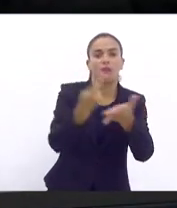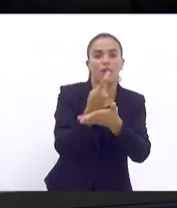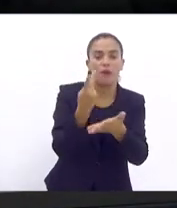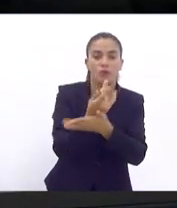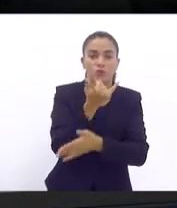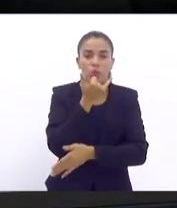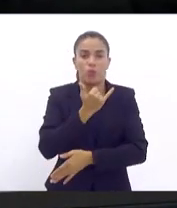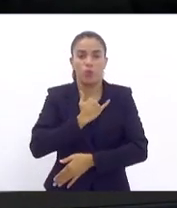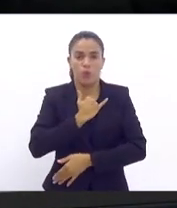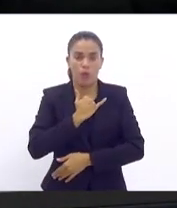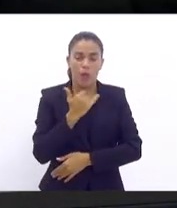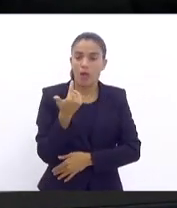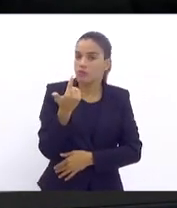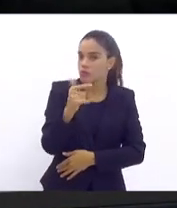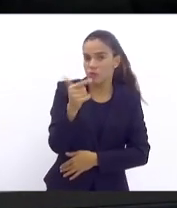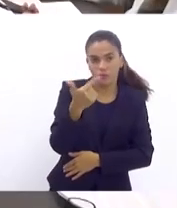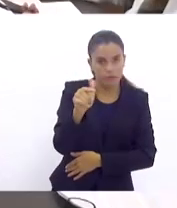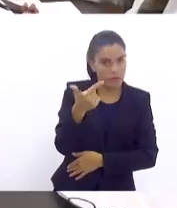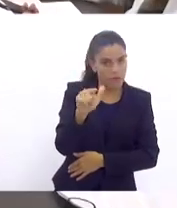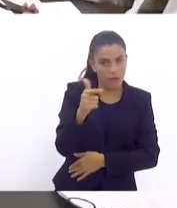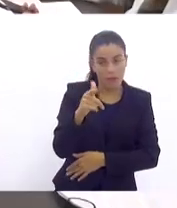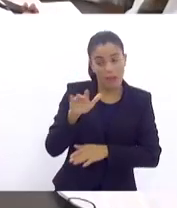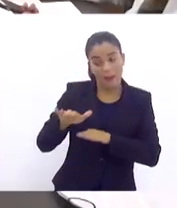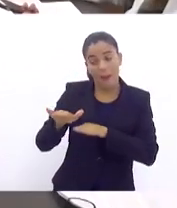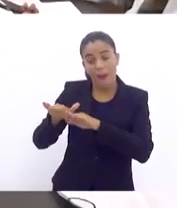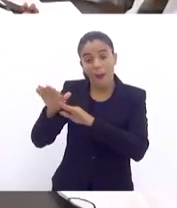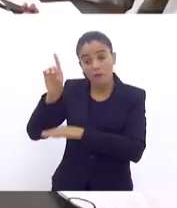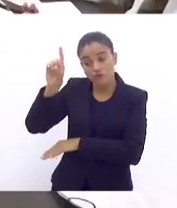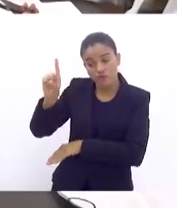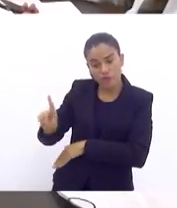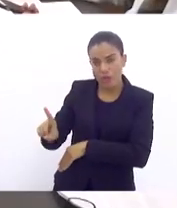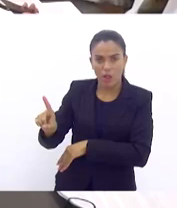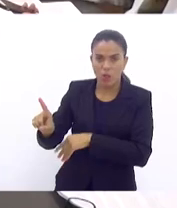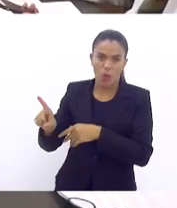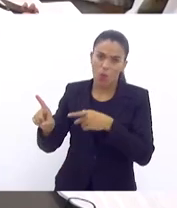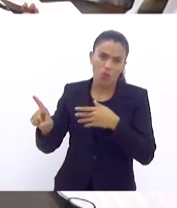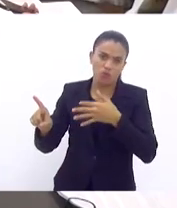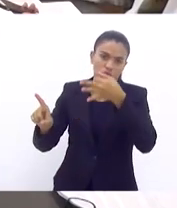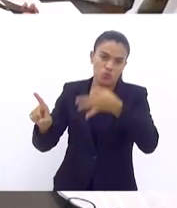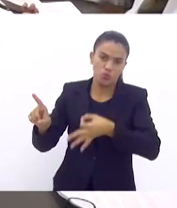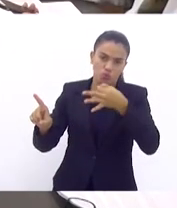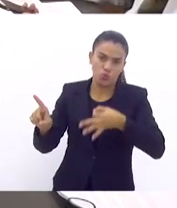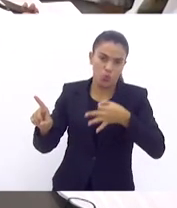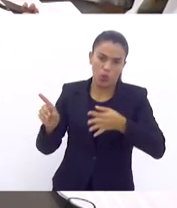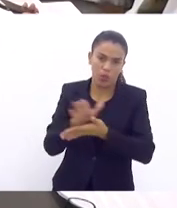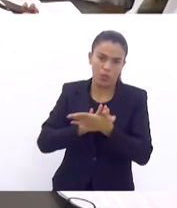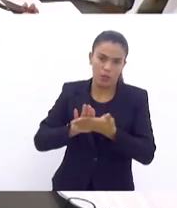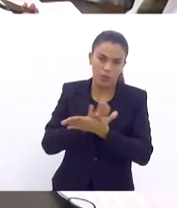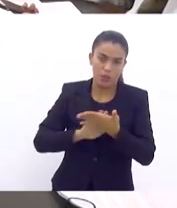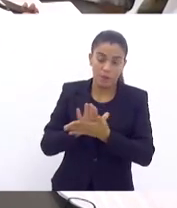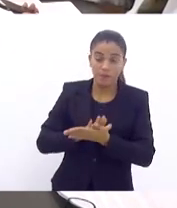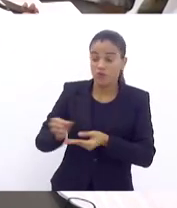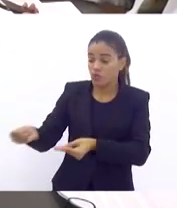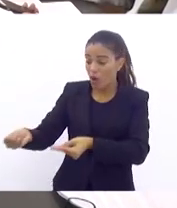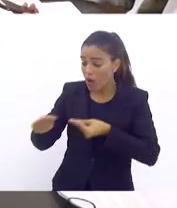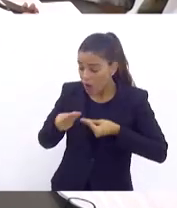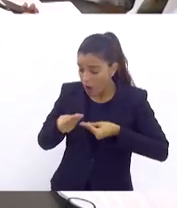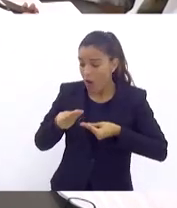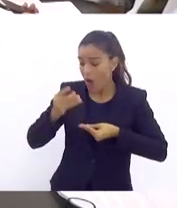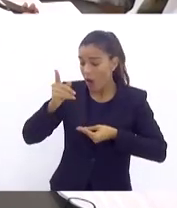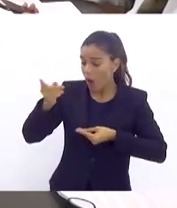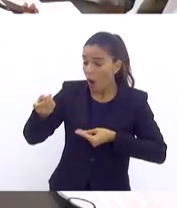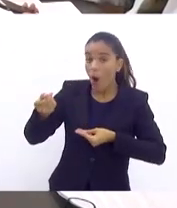sobre o assunto não existe deliberação da mesa a mesa não faz juízo de valor a mesa recebe o requerimento Tem que publicar